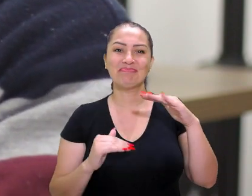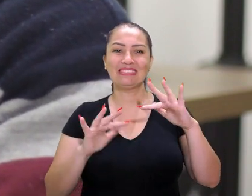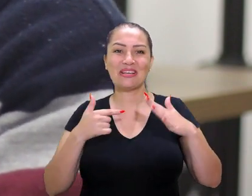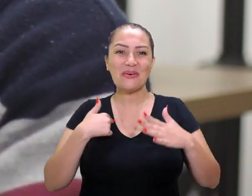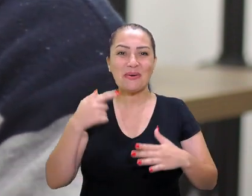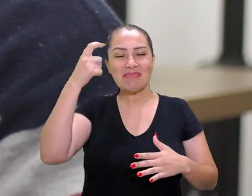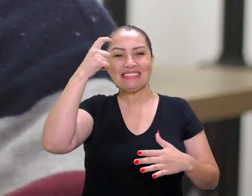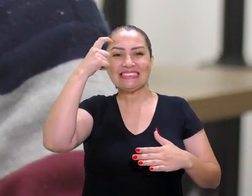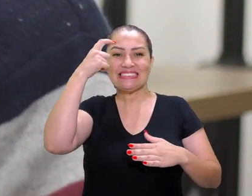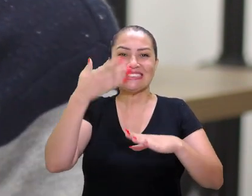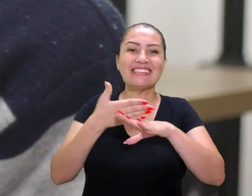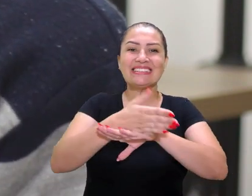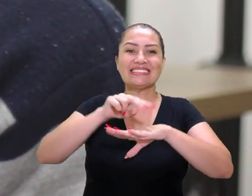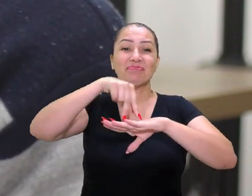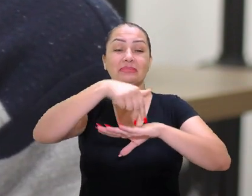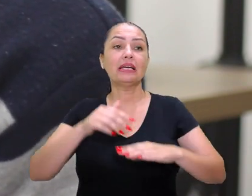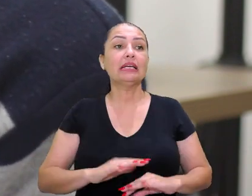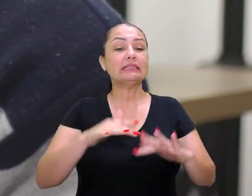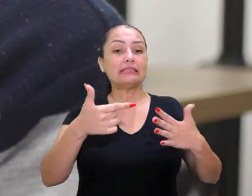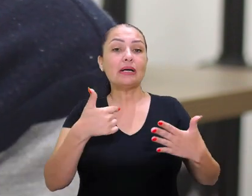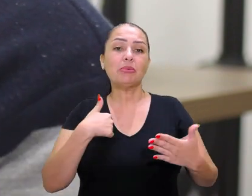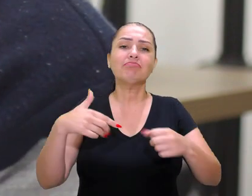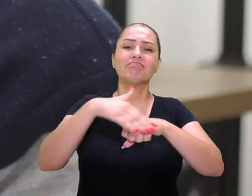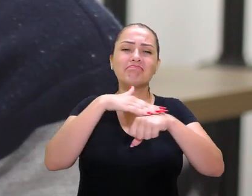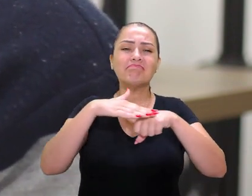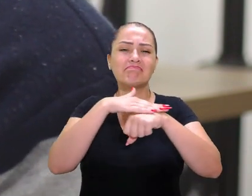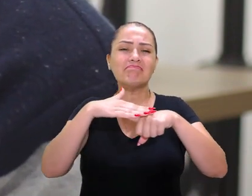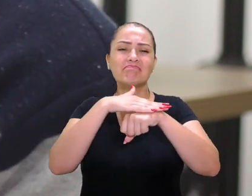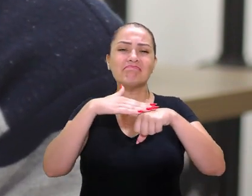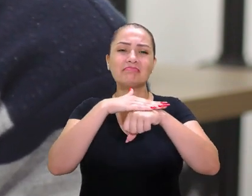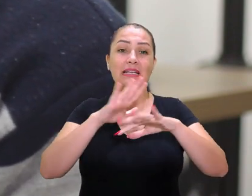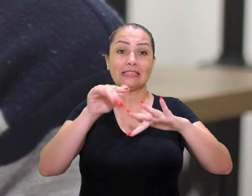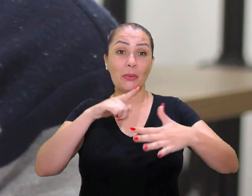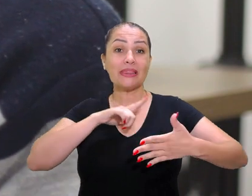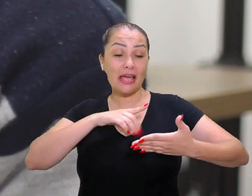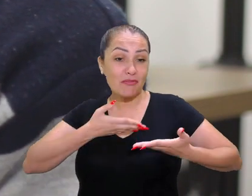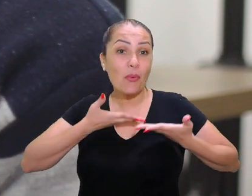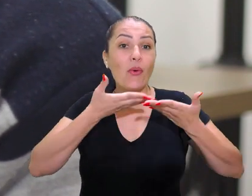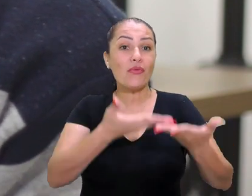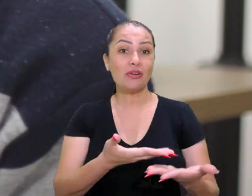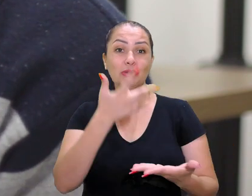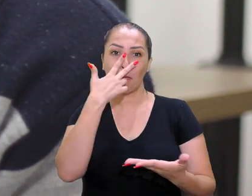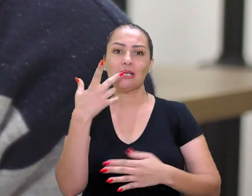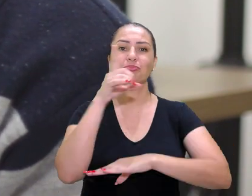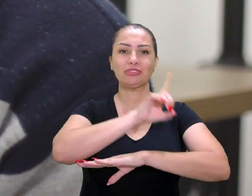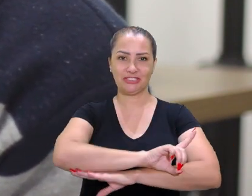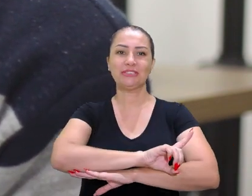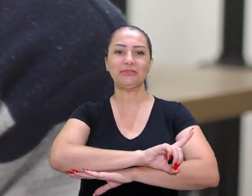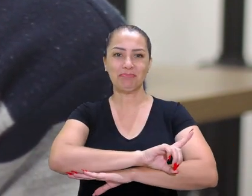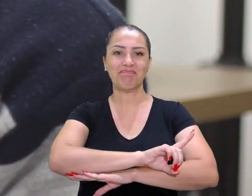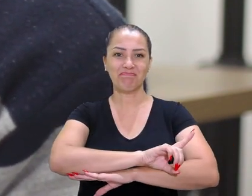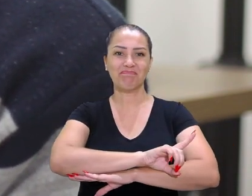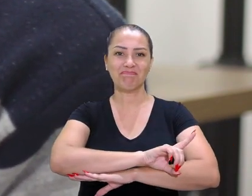lá. E comecei a conversar, e isso daí me trouxe, aí veio o convite, né, naquele dia, de que...